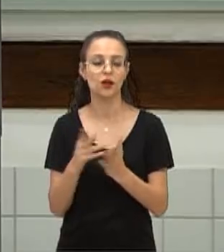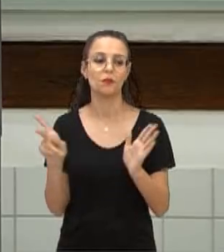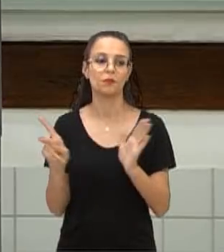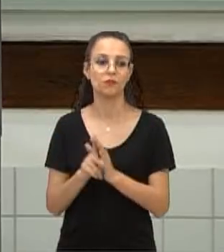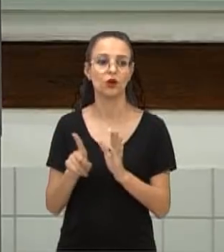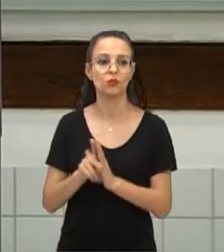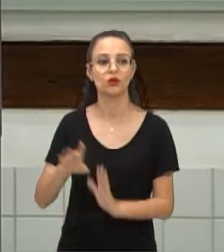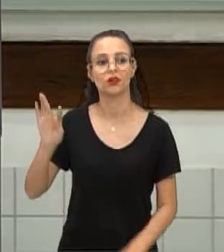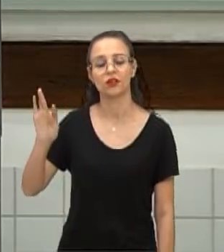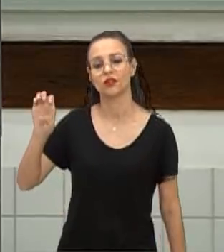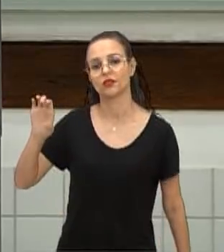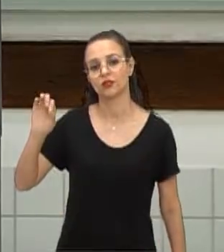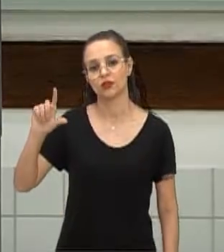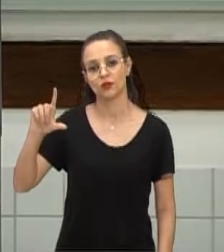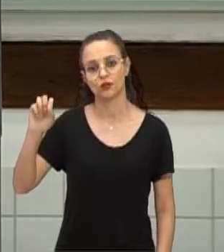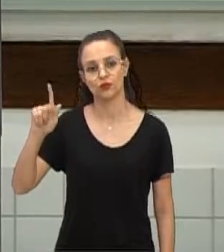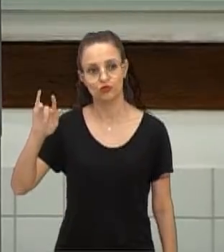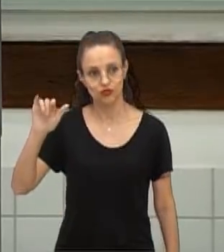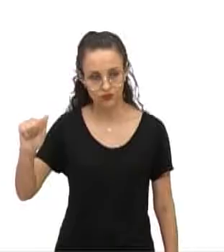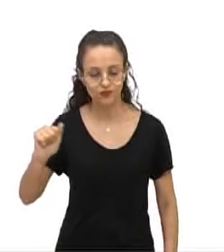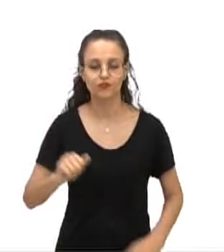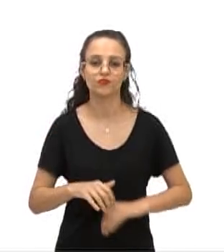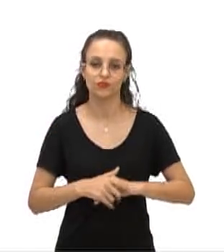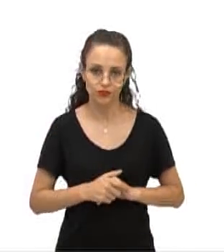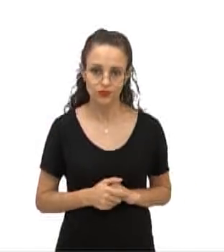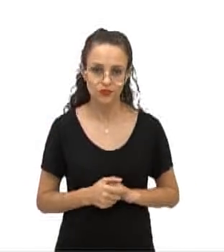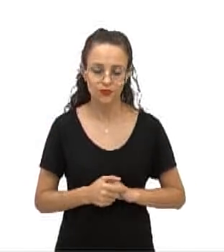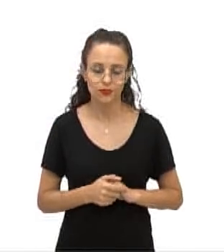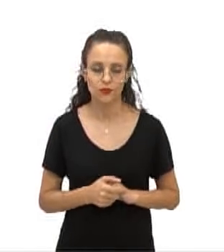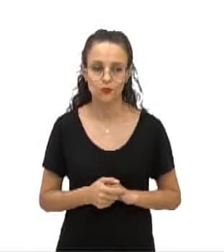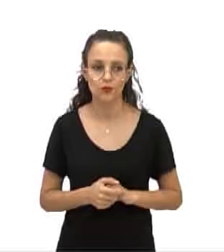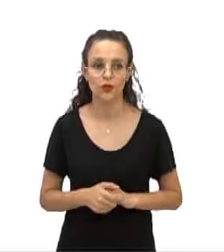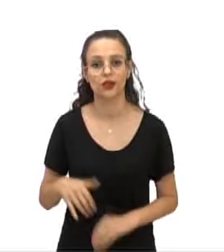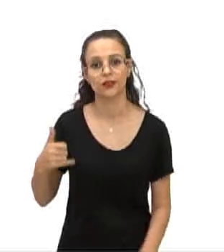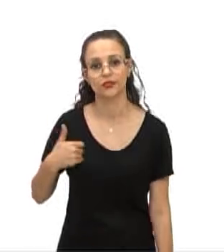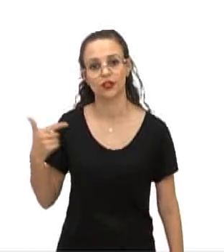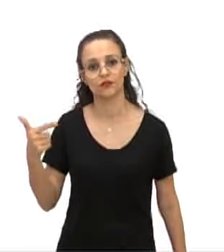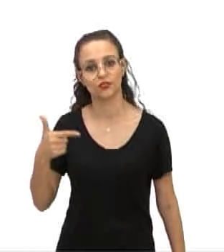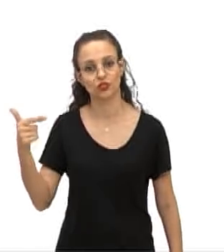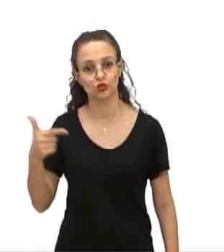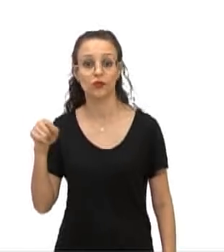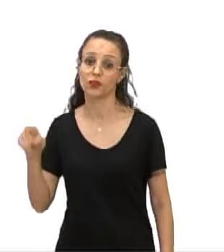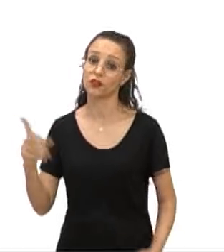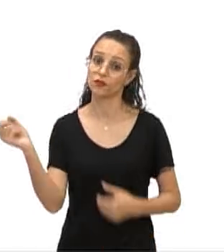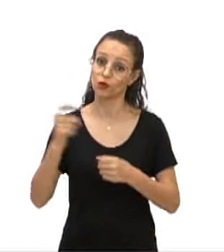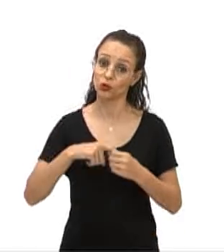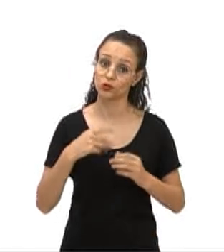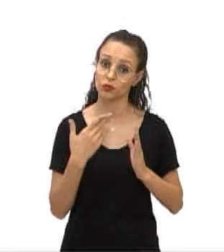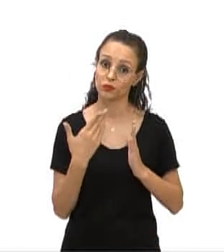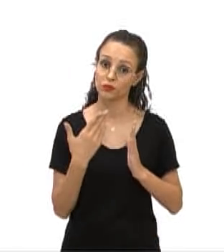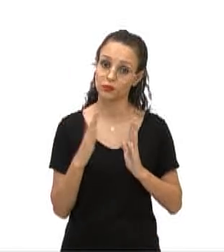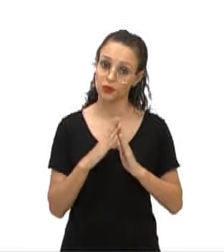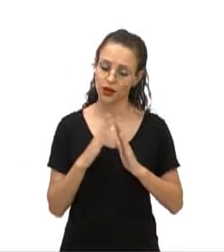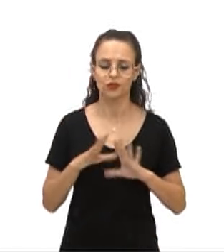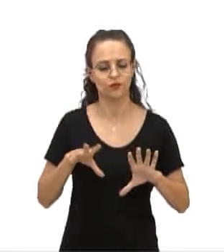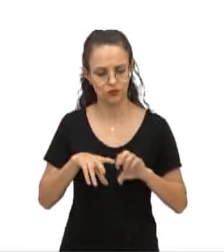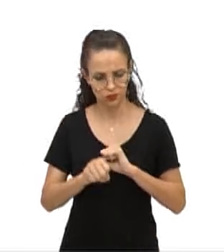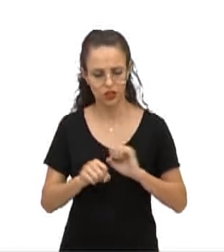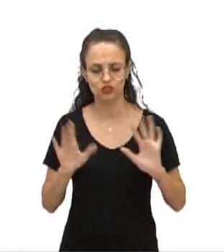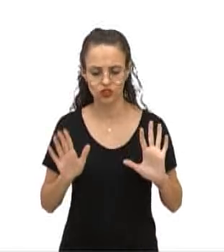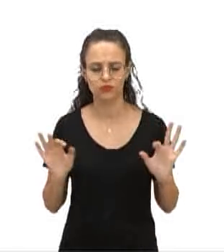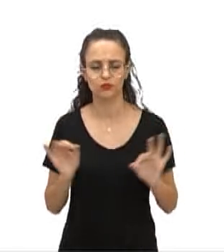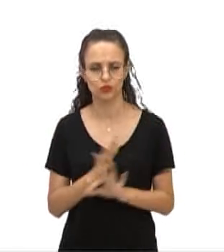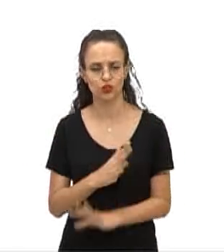teologia, foi estudar teologia. Beleza? Com 22 anos ele retornou para casa, teólogo, com